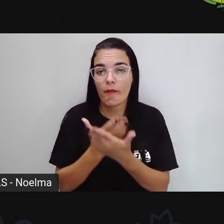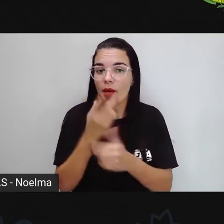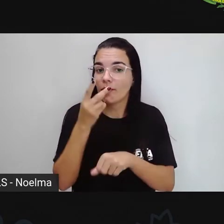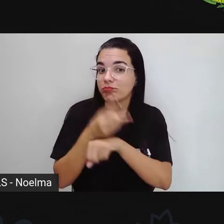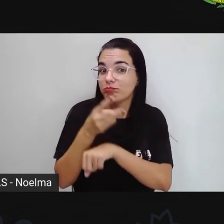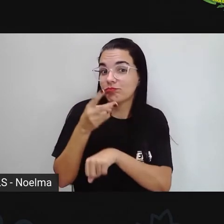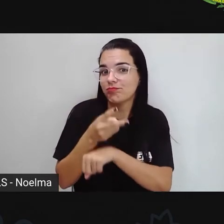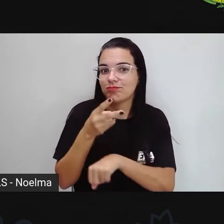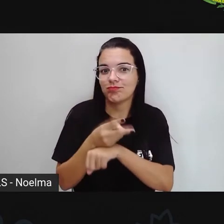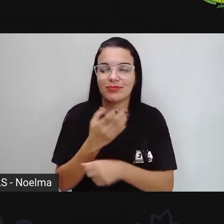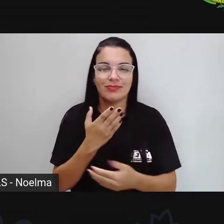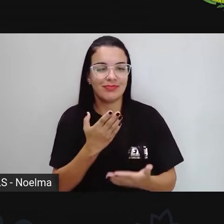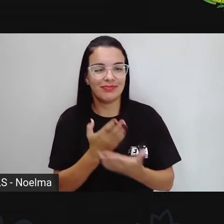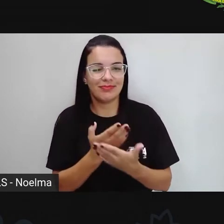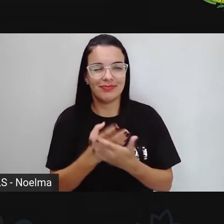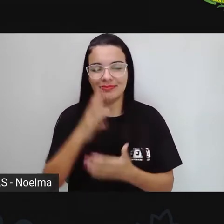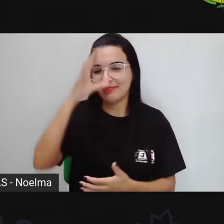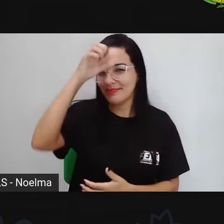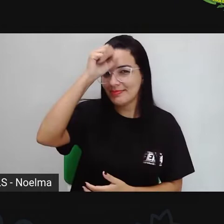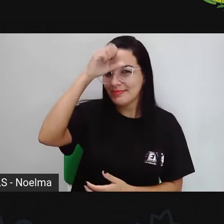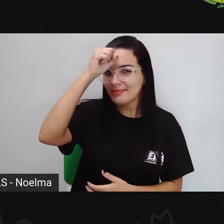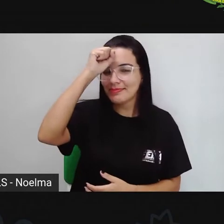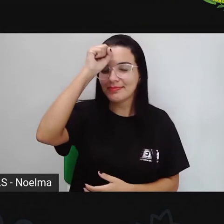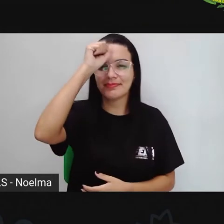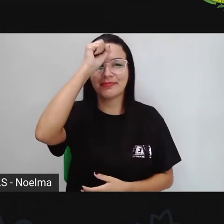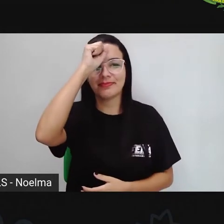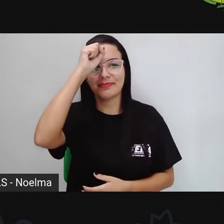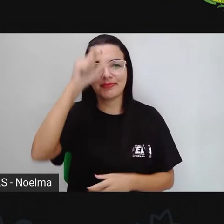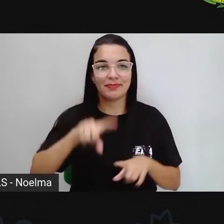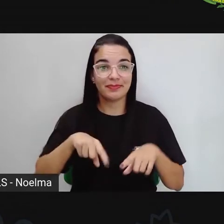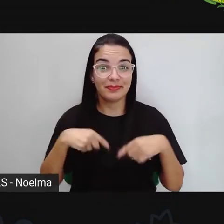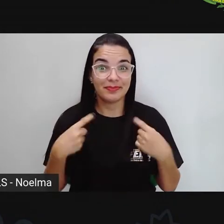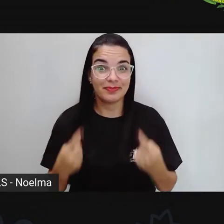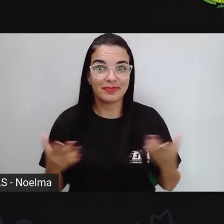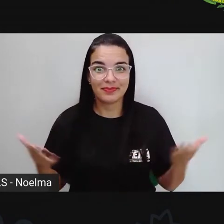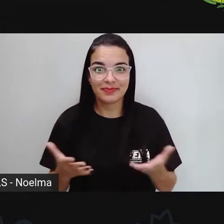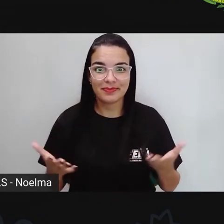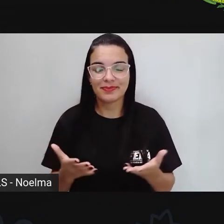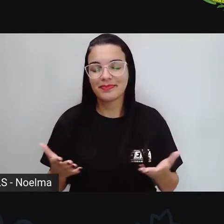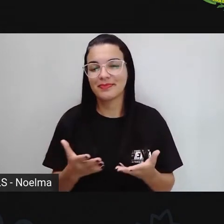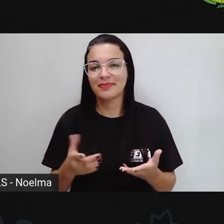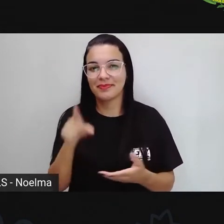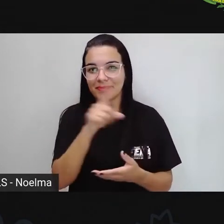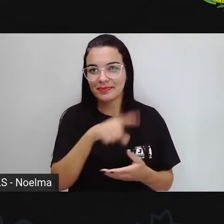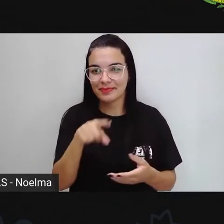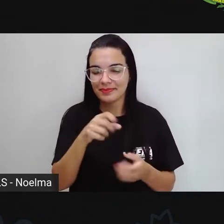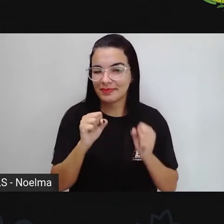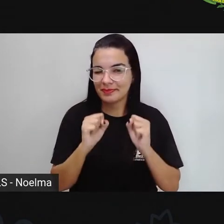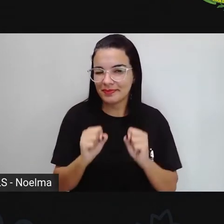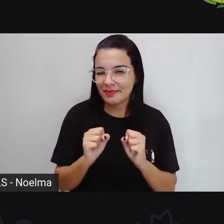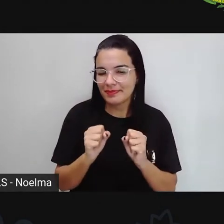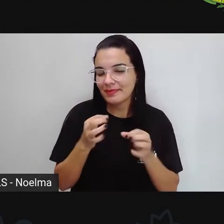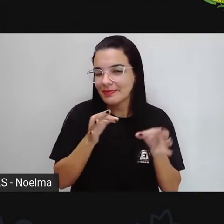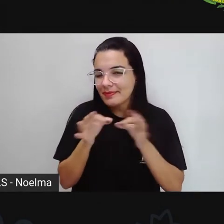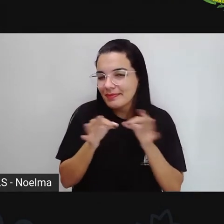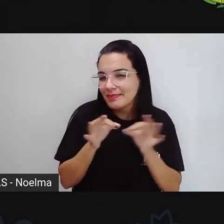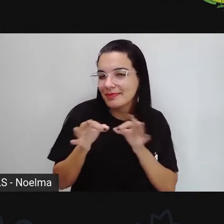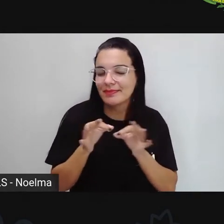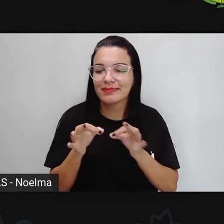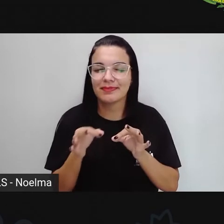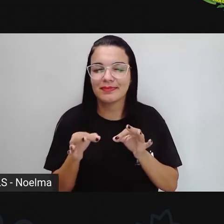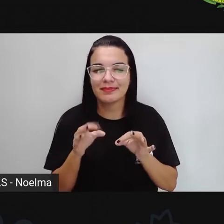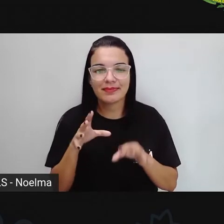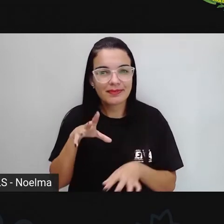é? Para estudarmos, aprendermos. Então, aí neste momento, ó, preparem os olhos, os ouvidos,